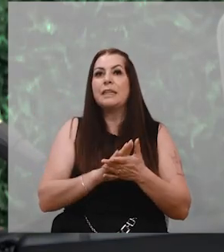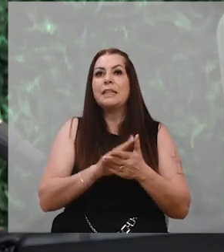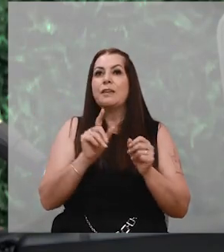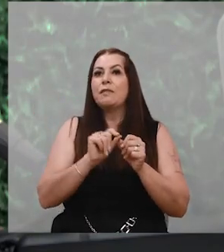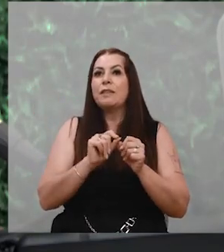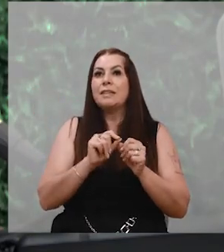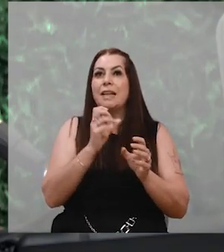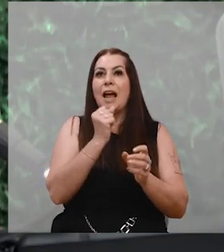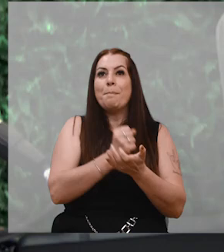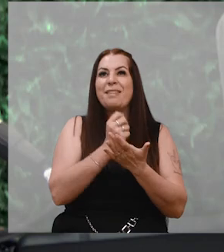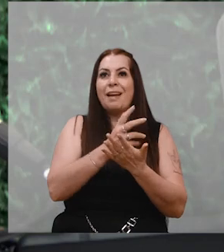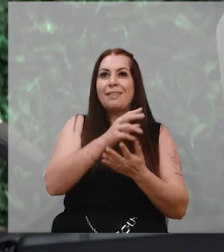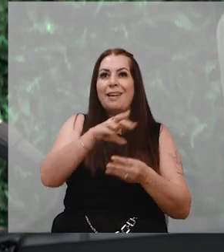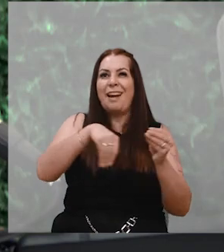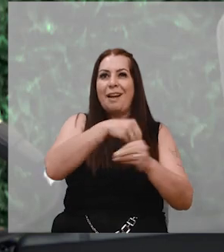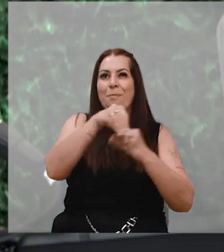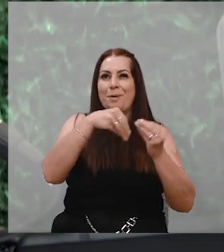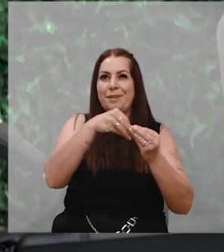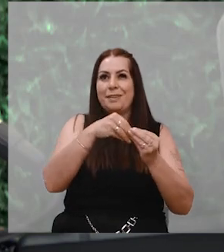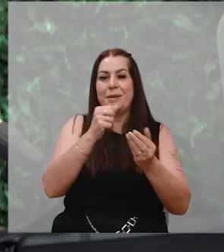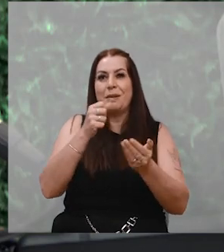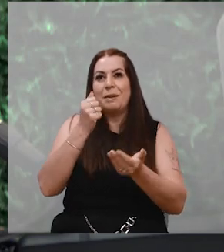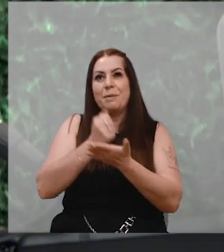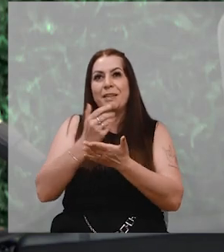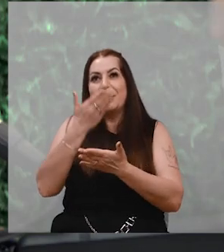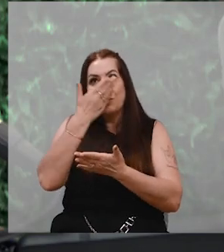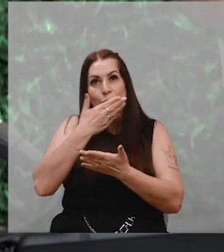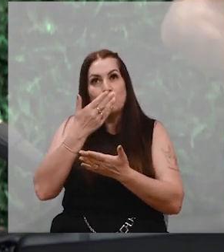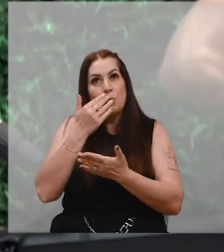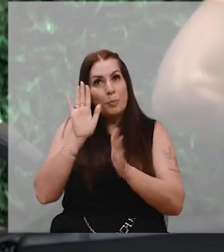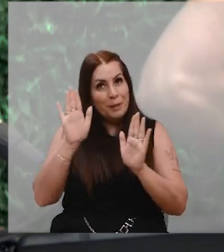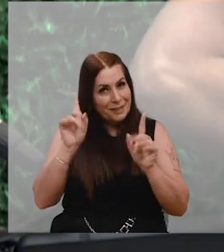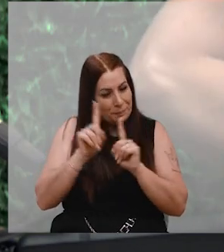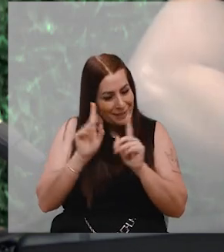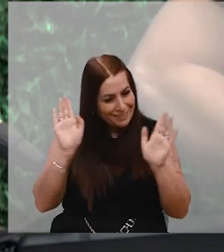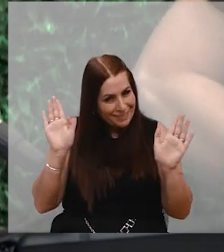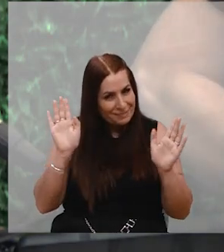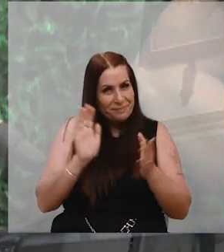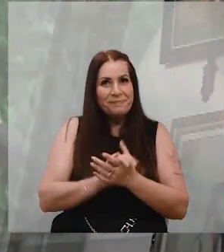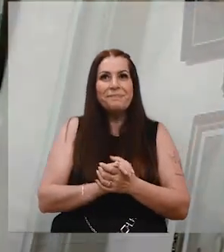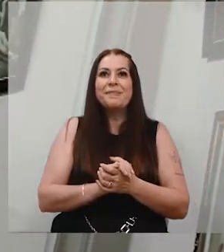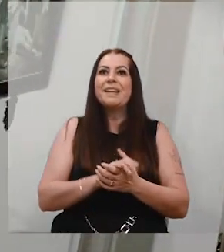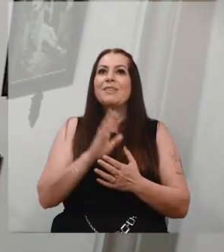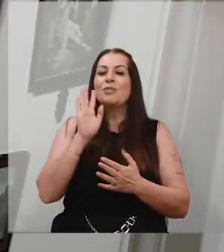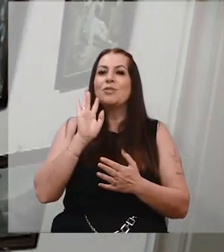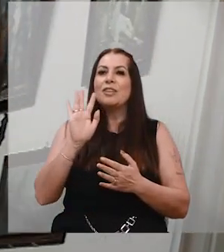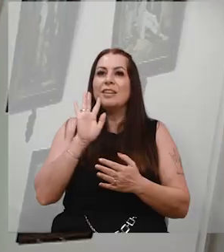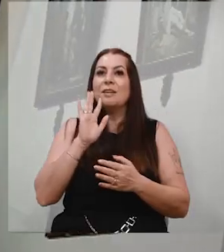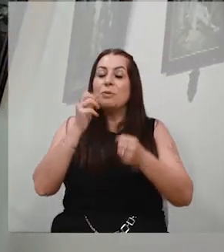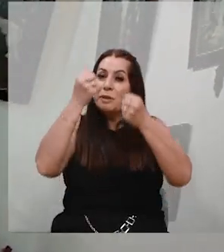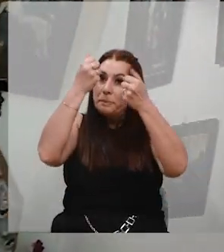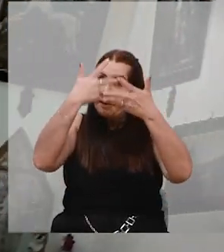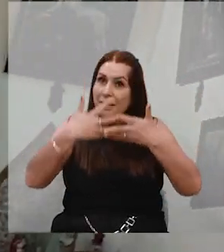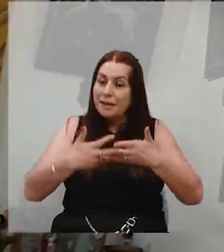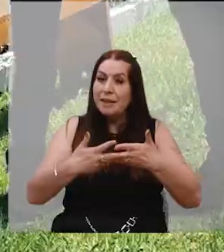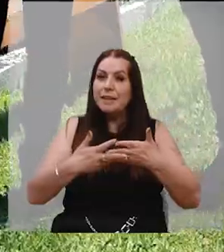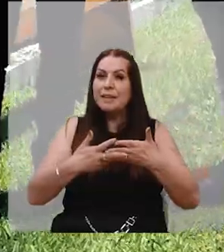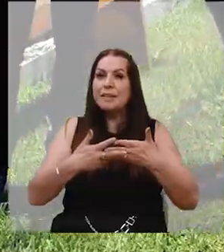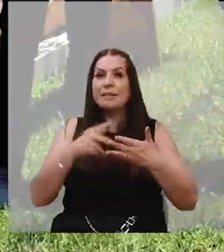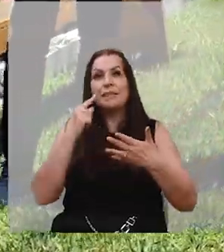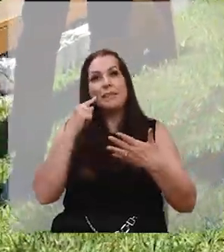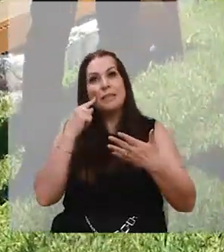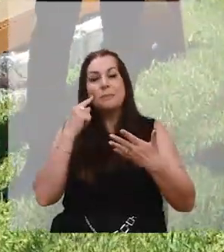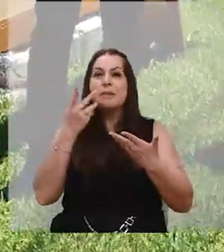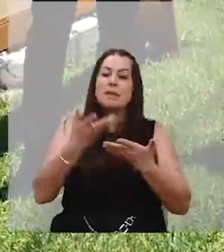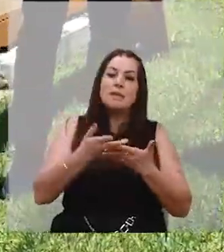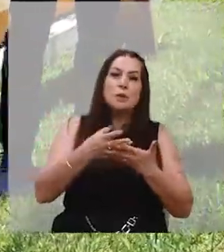fazem maionese, mas fazem a batata doce. Daí eu comi também, tá, carne dela. Eu acho bacana a gente poder explicar para quem está nos